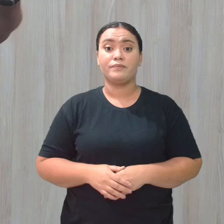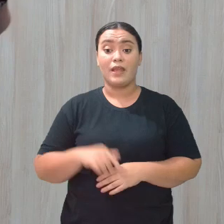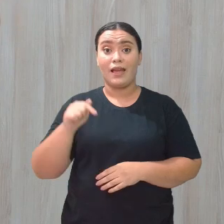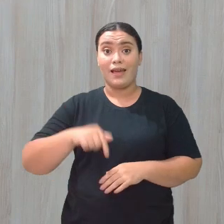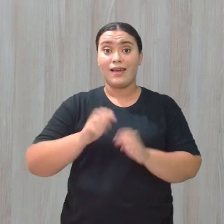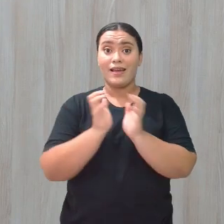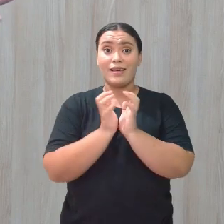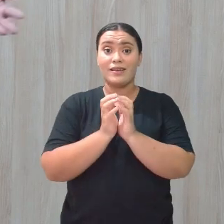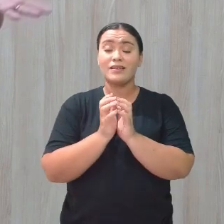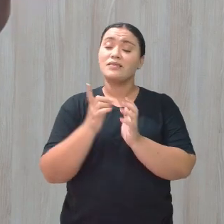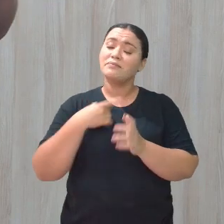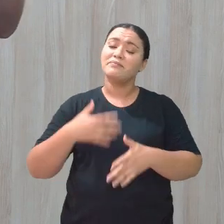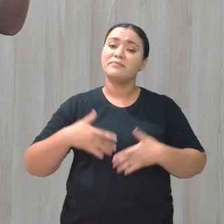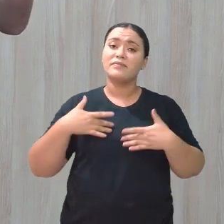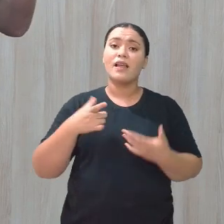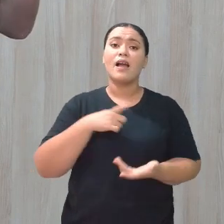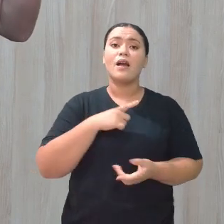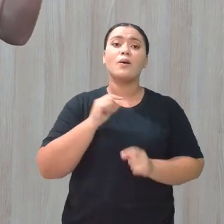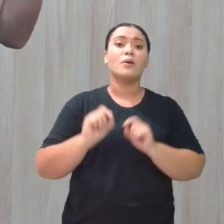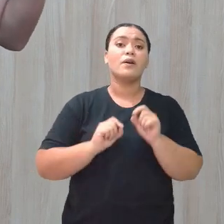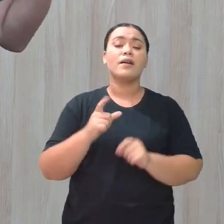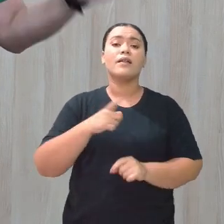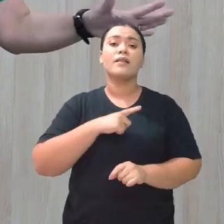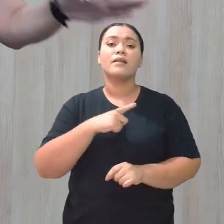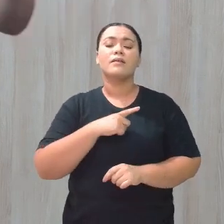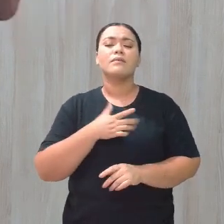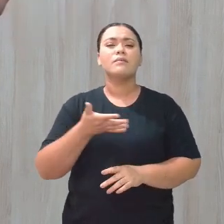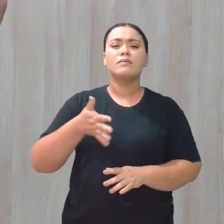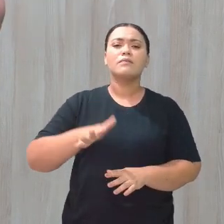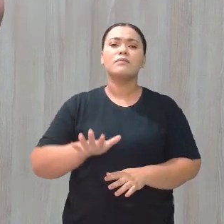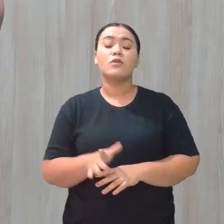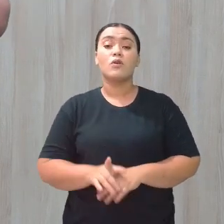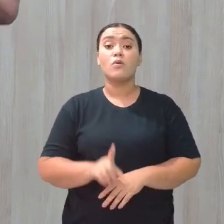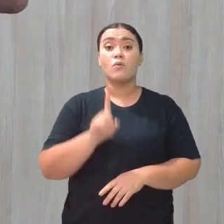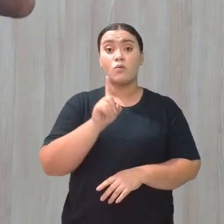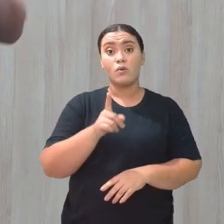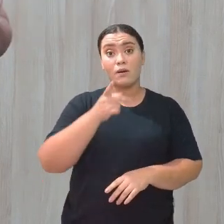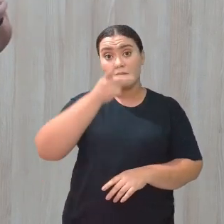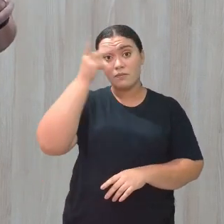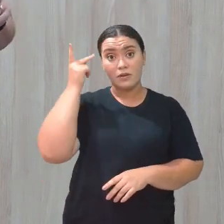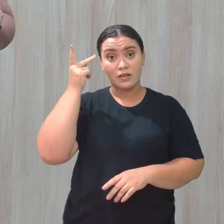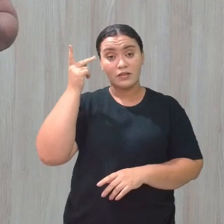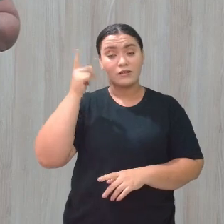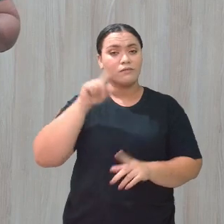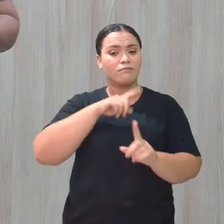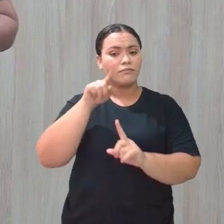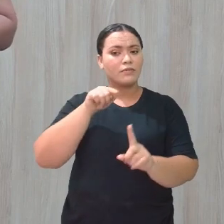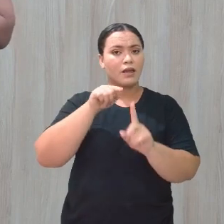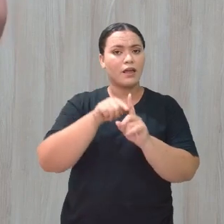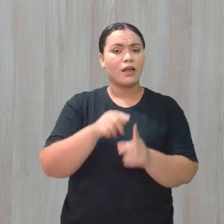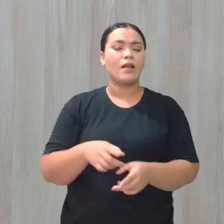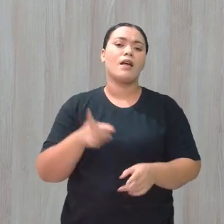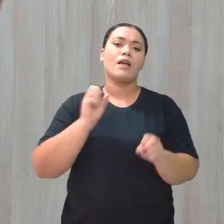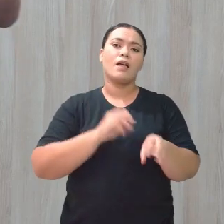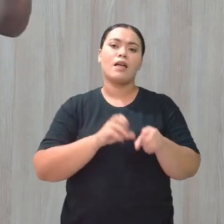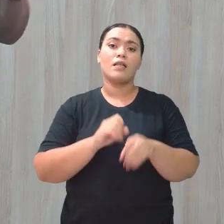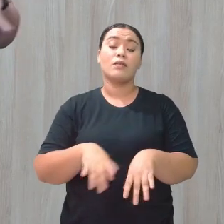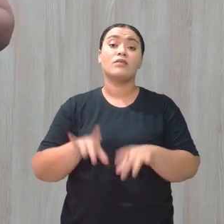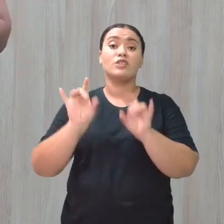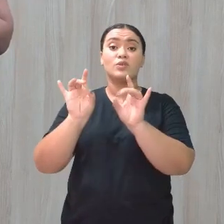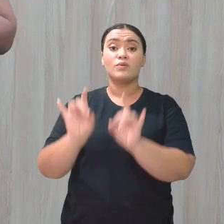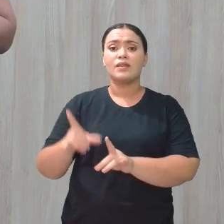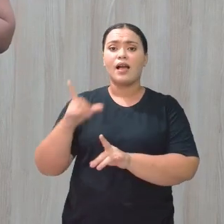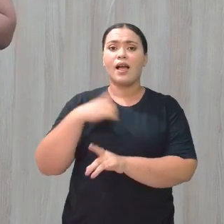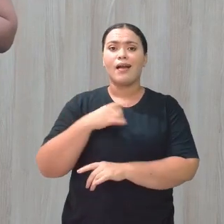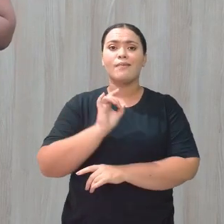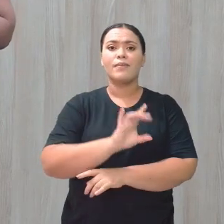grata satisfação de termos pelo menos uma pessoa que é público-alvo da educação especial em cada